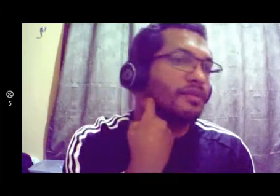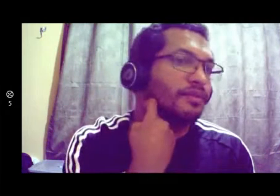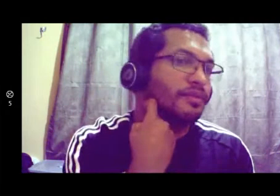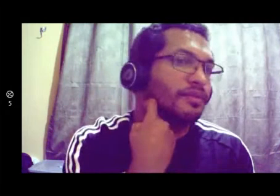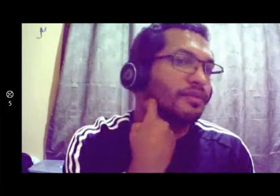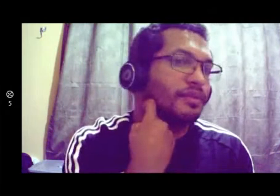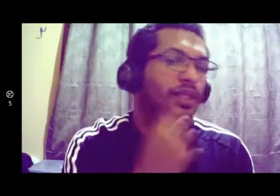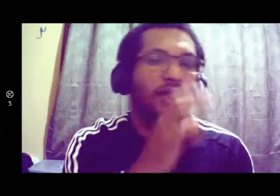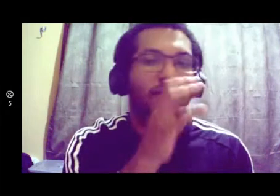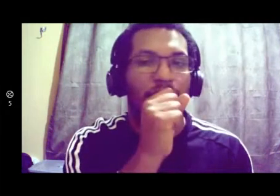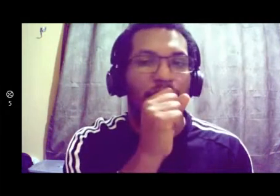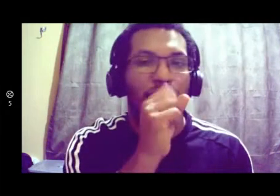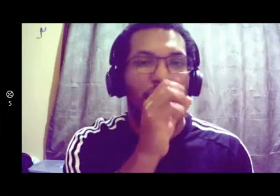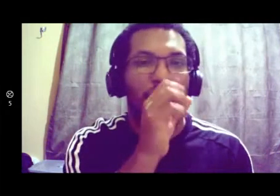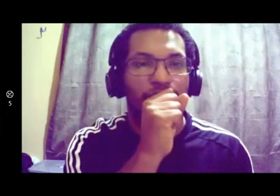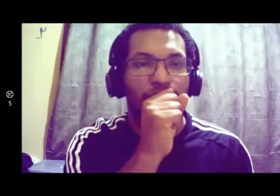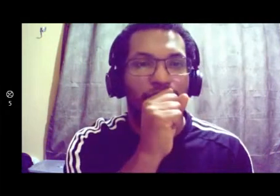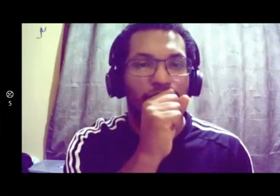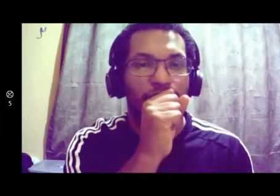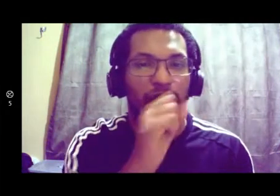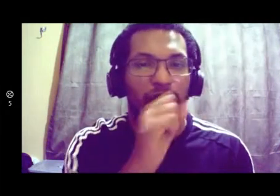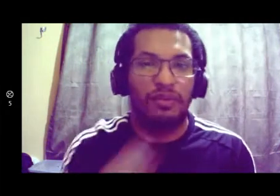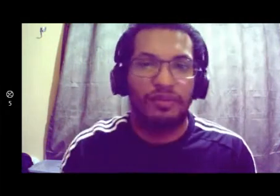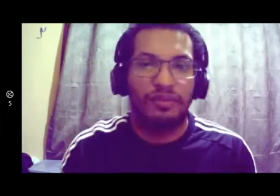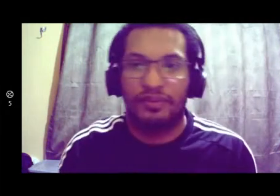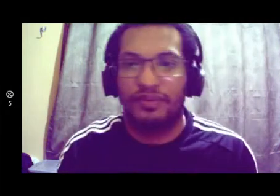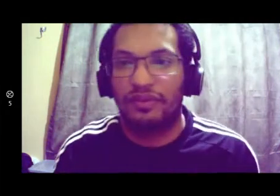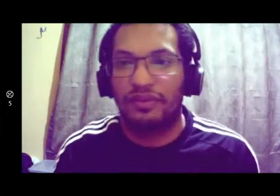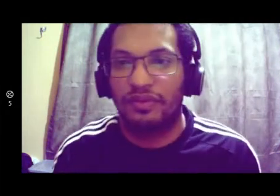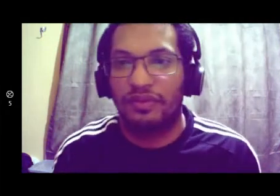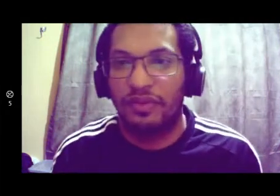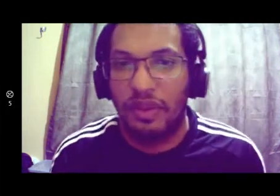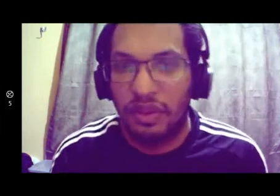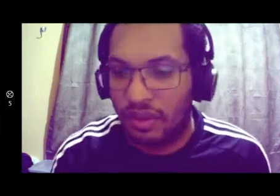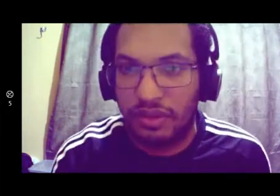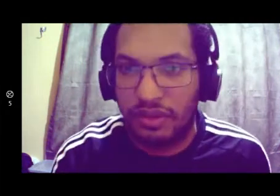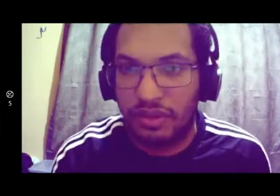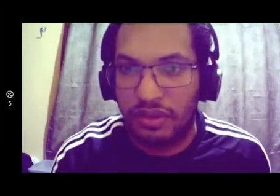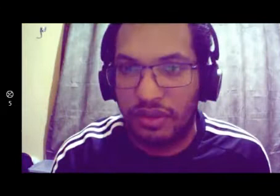sexta e sábado, tá bom?